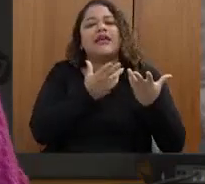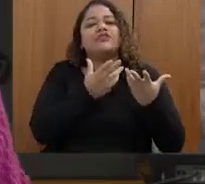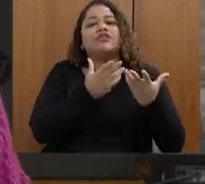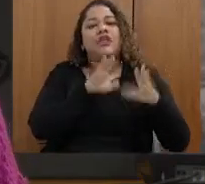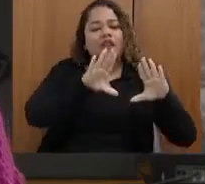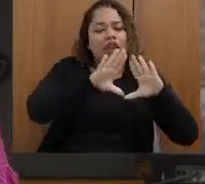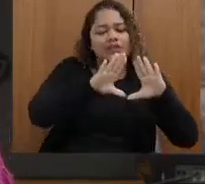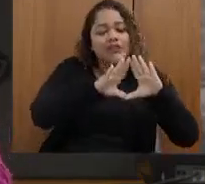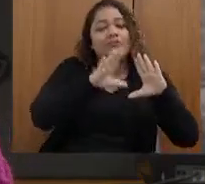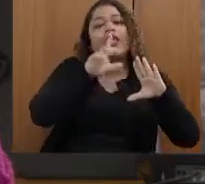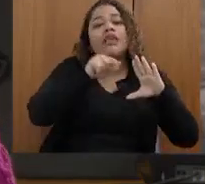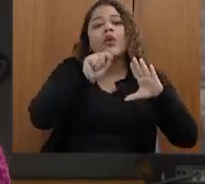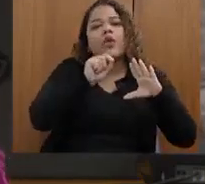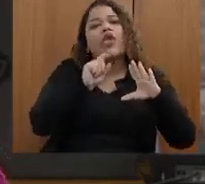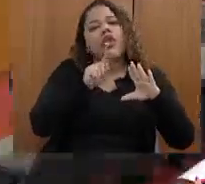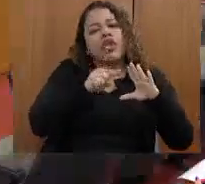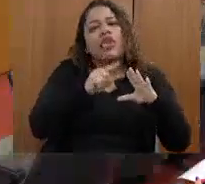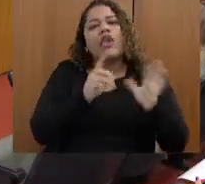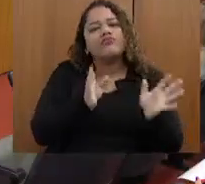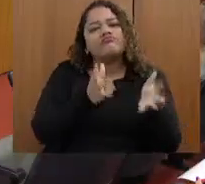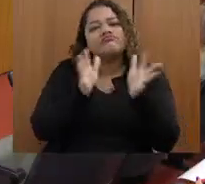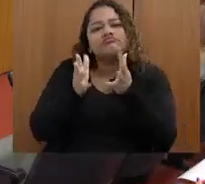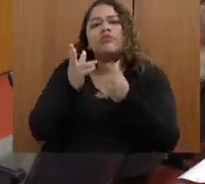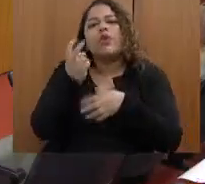vou começar agora institucionalmente